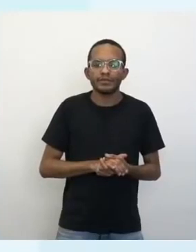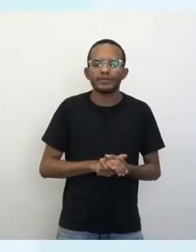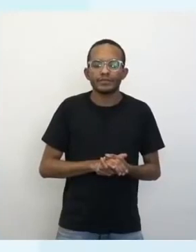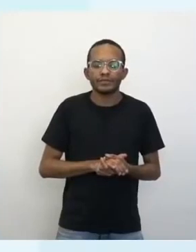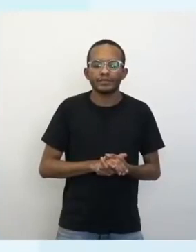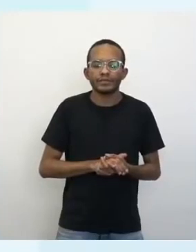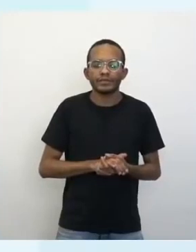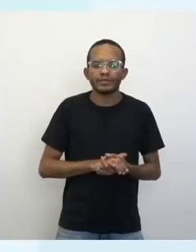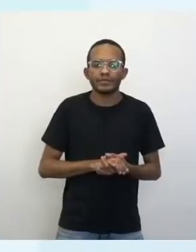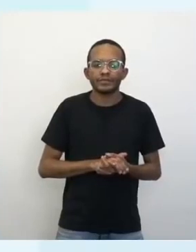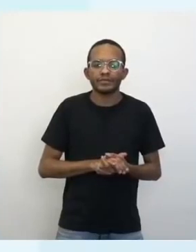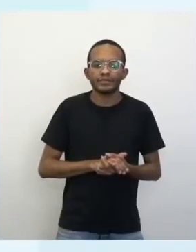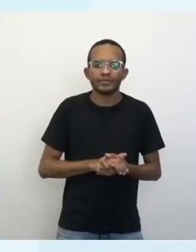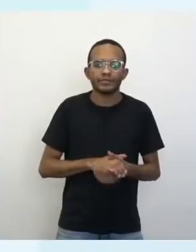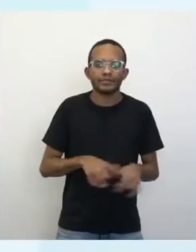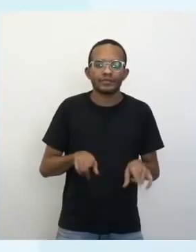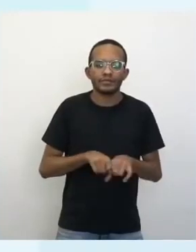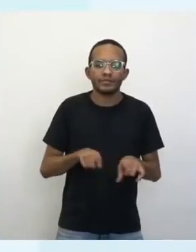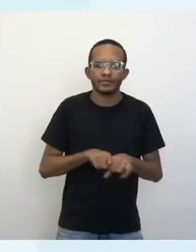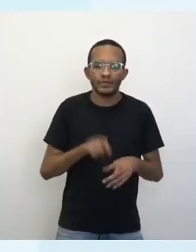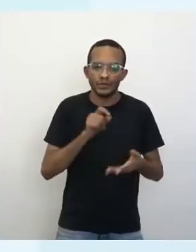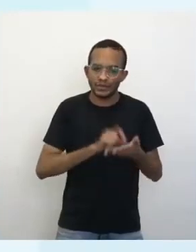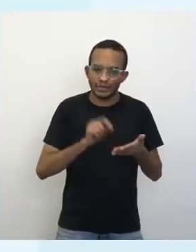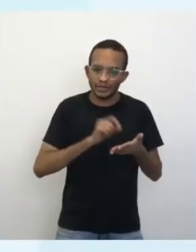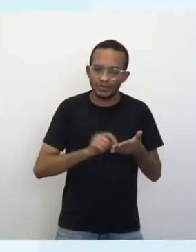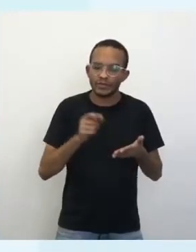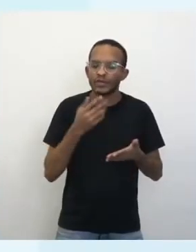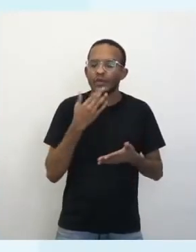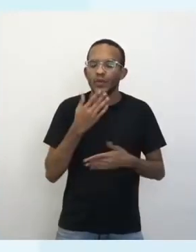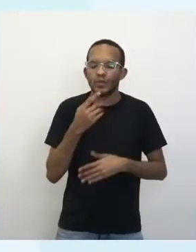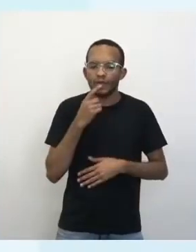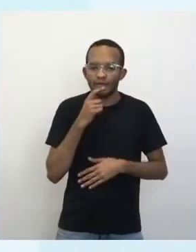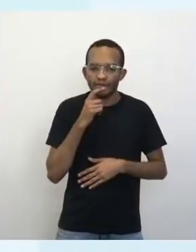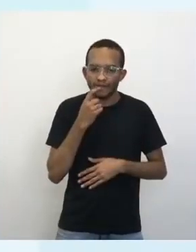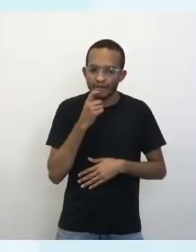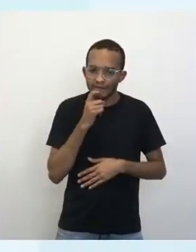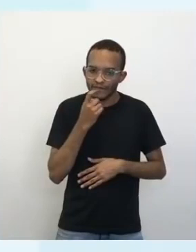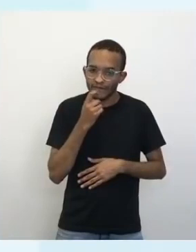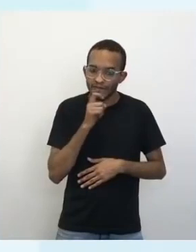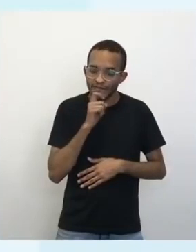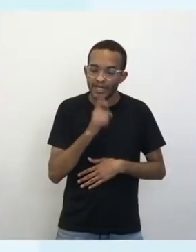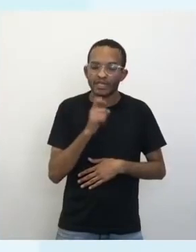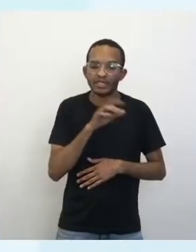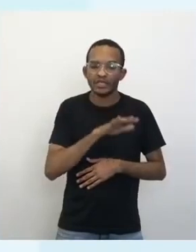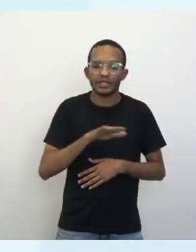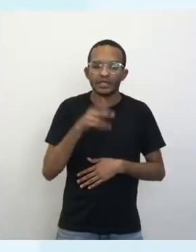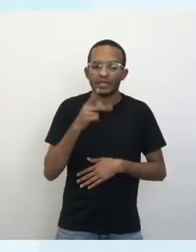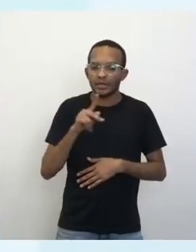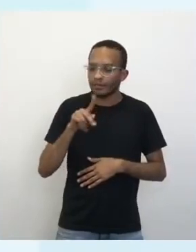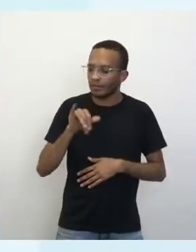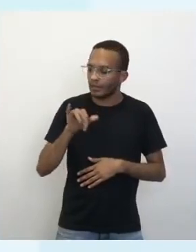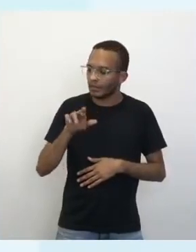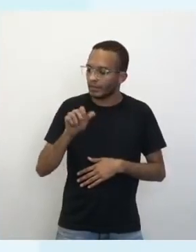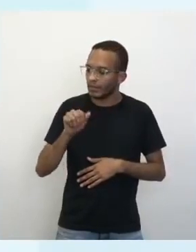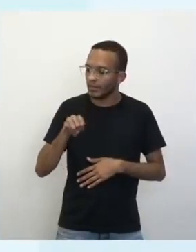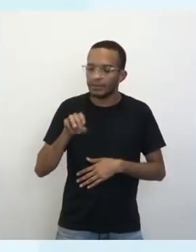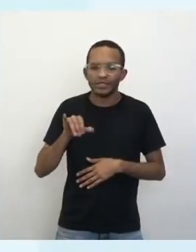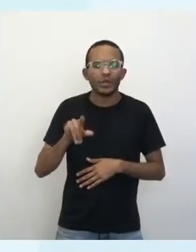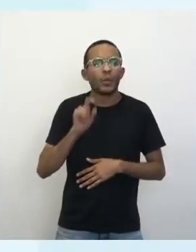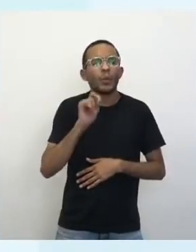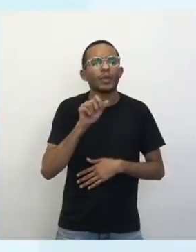bem. E eu escrevi em verde a apótema da pirâmide. O que é a apótema